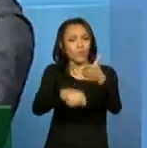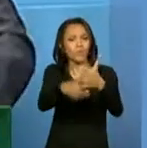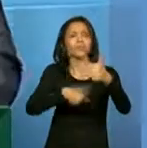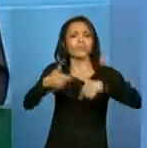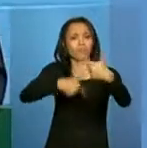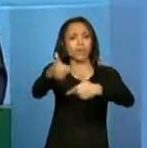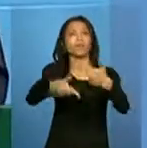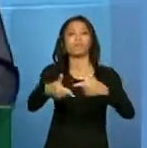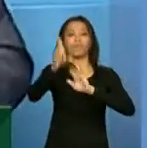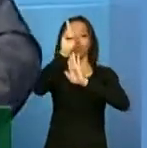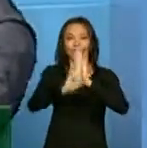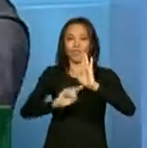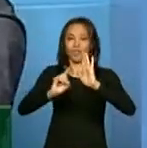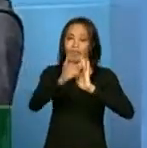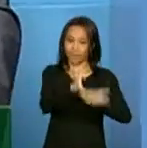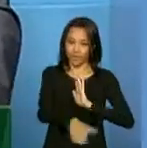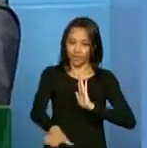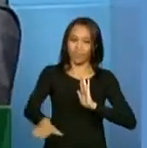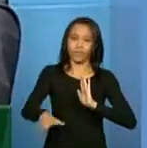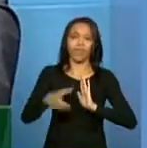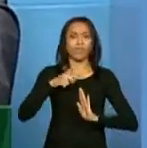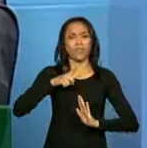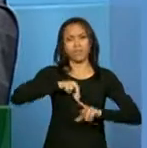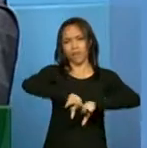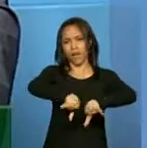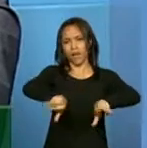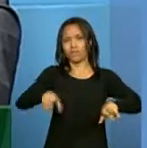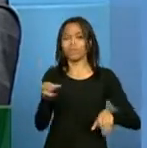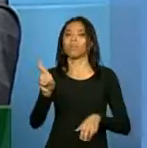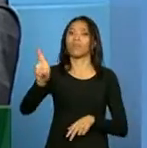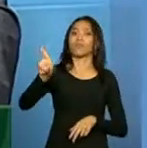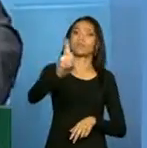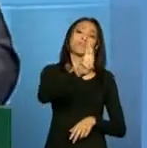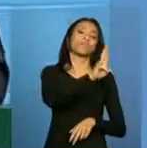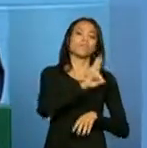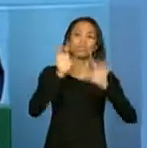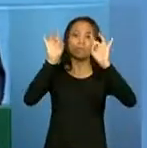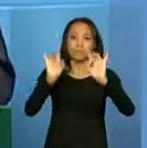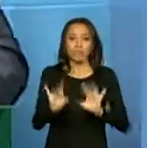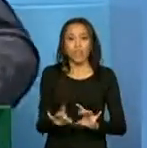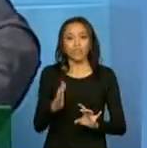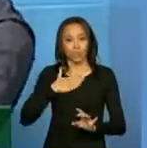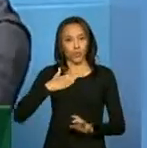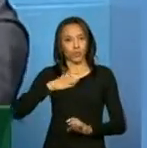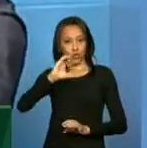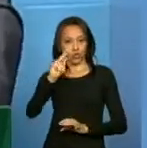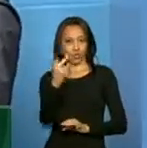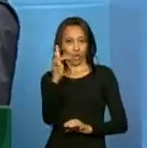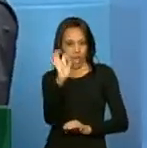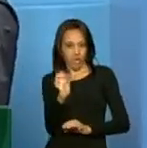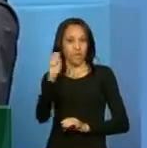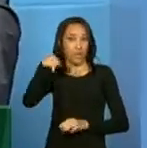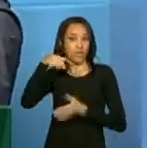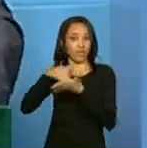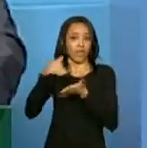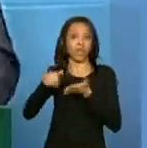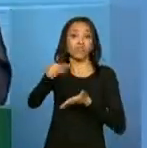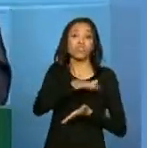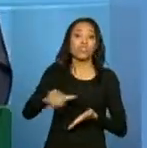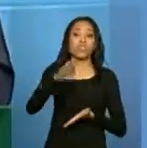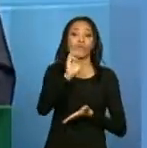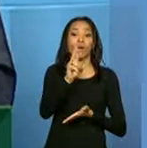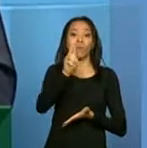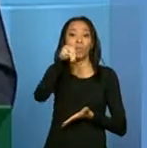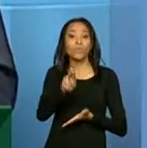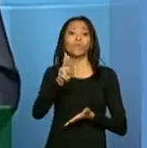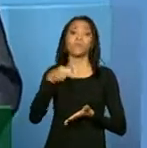crianças. Nós temos representantes especiais do meu chefe, que é o secretário-geral da ONU, que participa da nossa